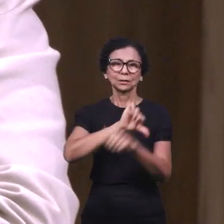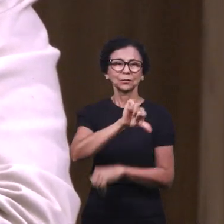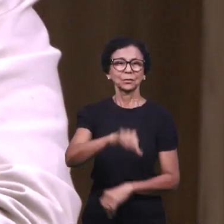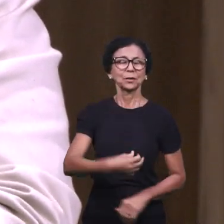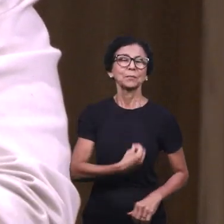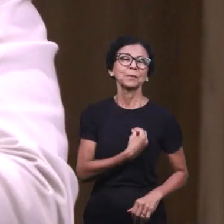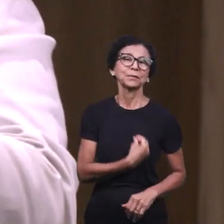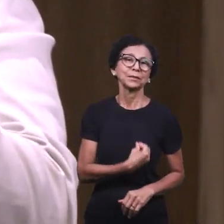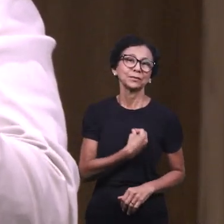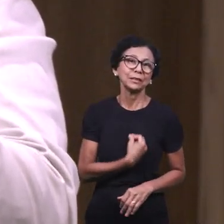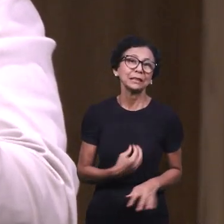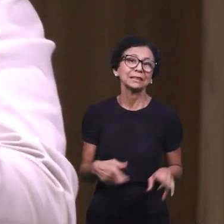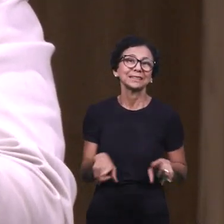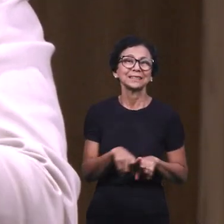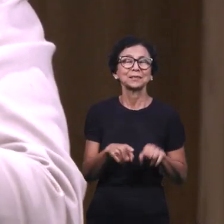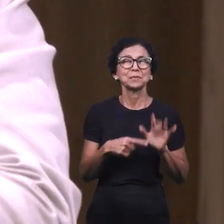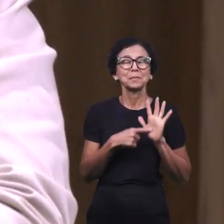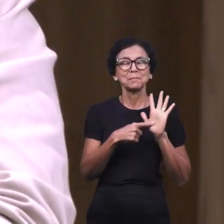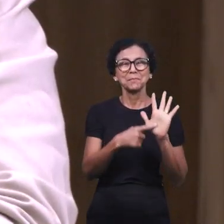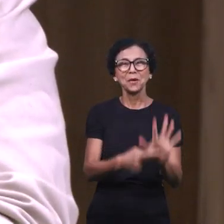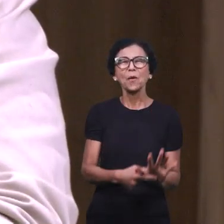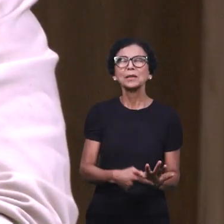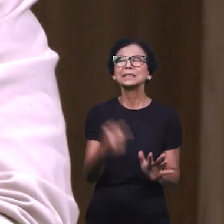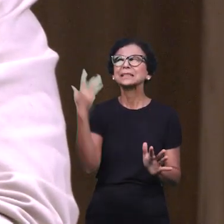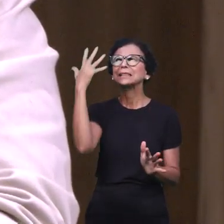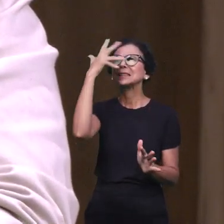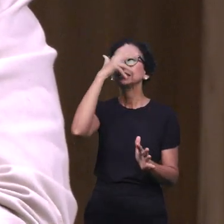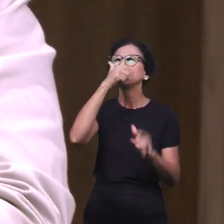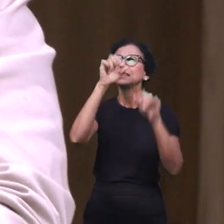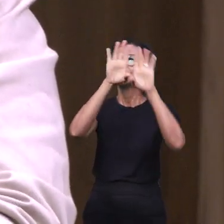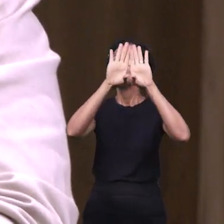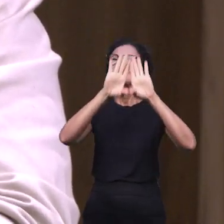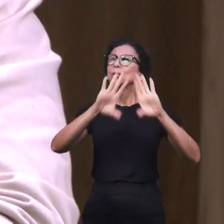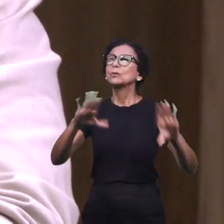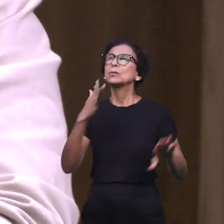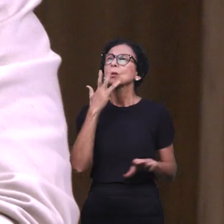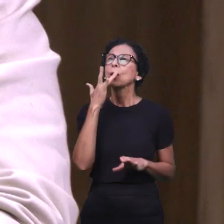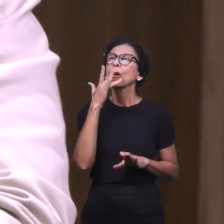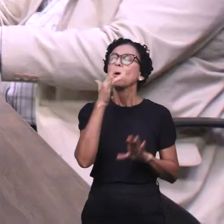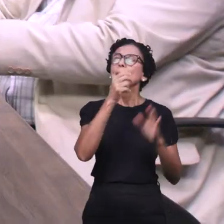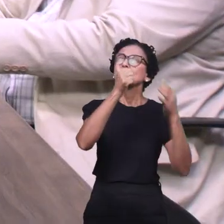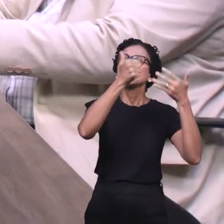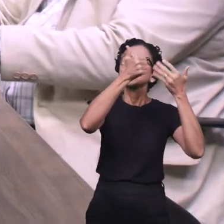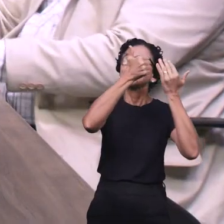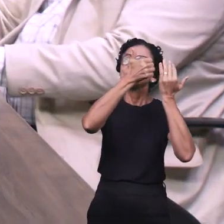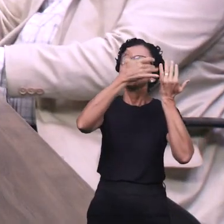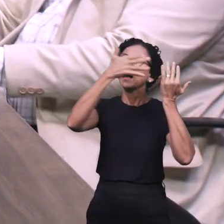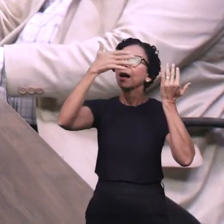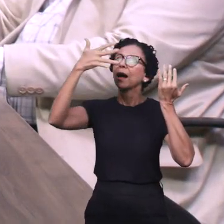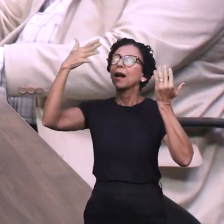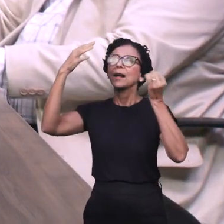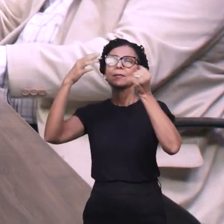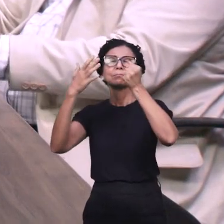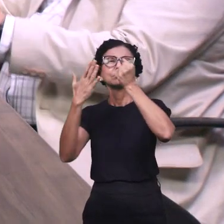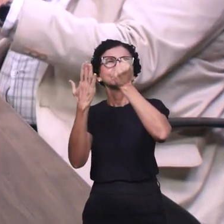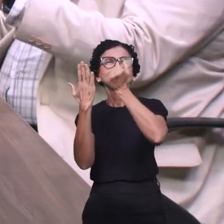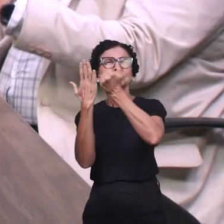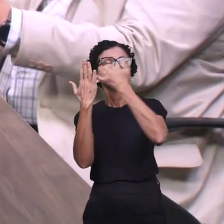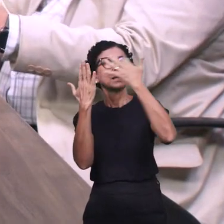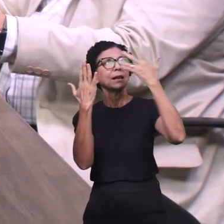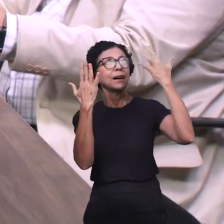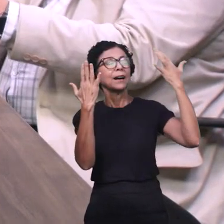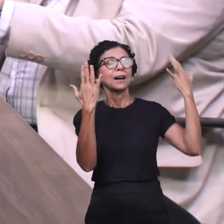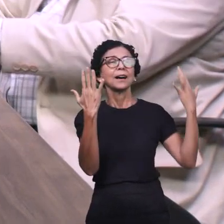auroras, para nós olharmos para o céu e glorificarmos o nome do Senhor pelaquilo que Deus faz. E aí tem até o texto de Salmos que diz, né?